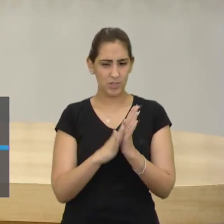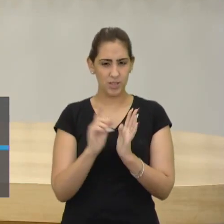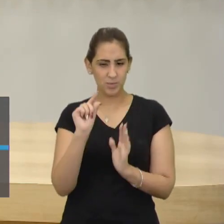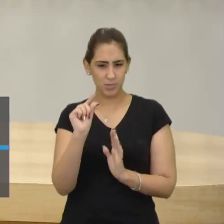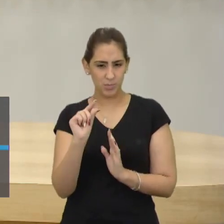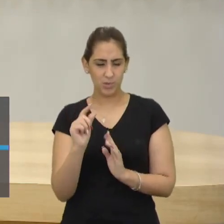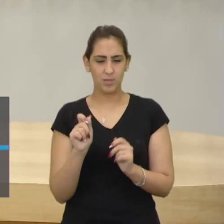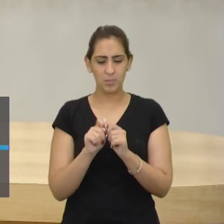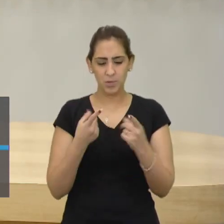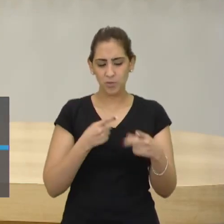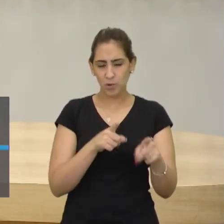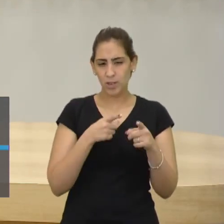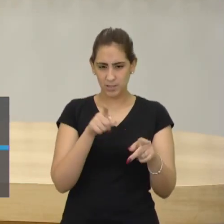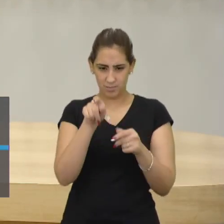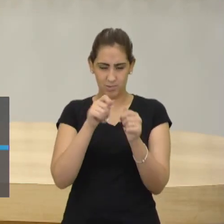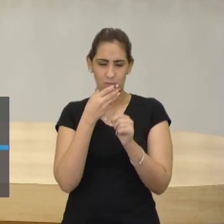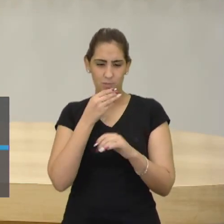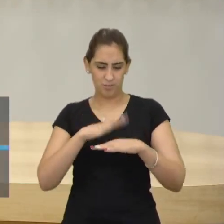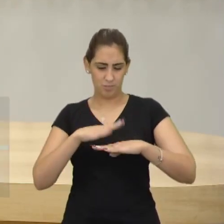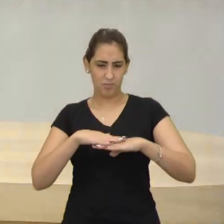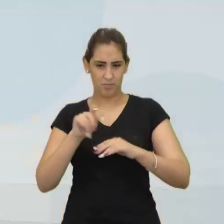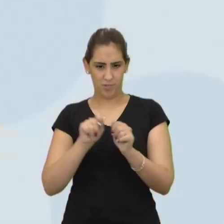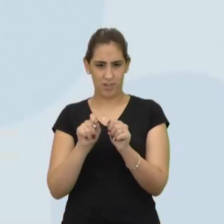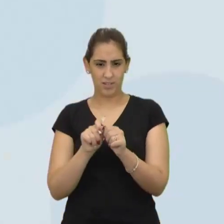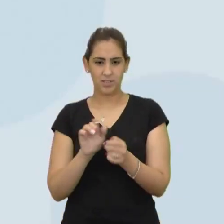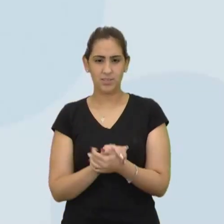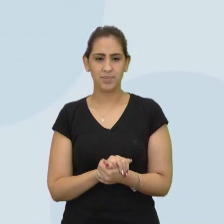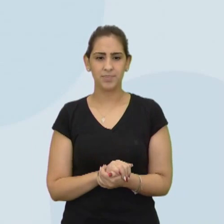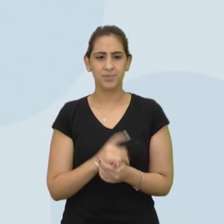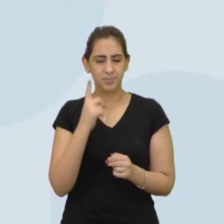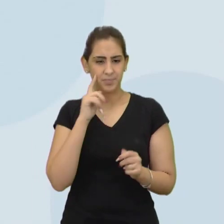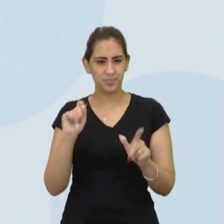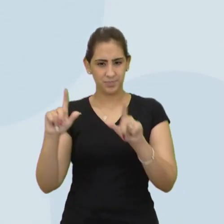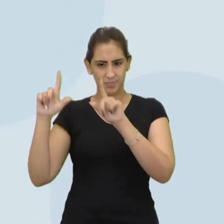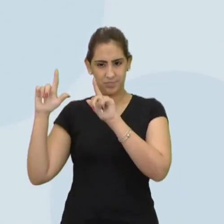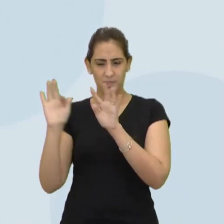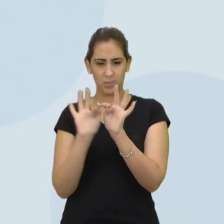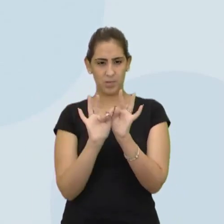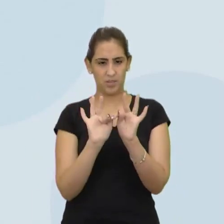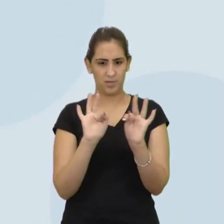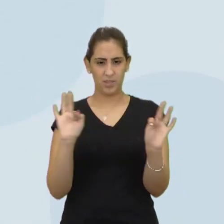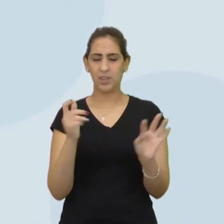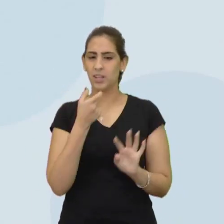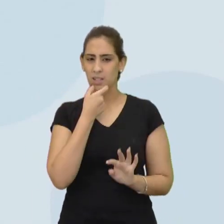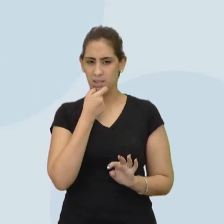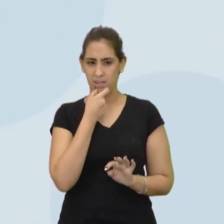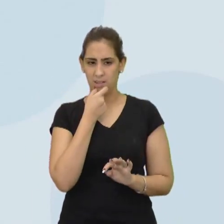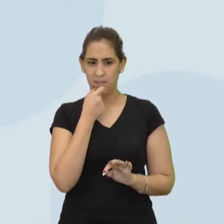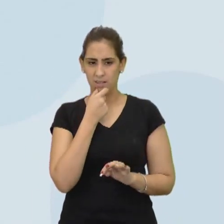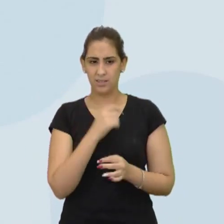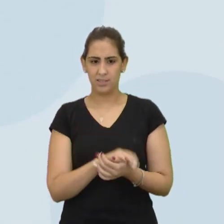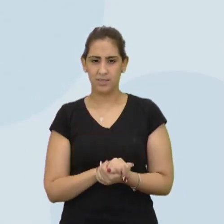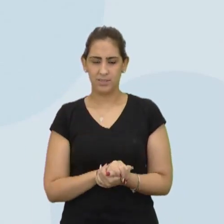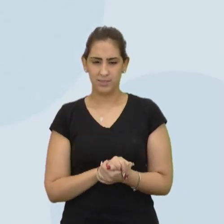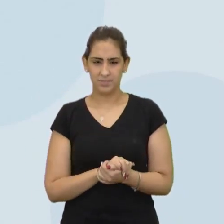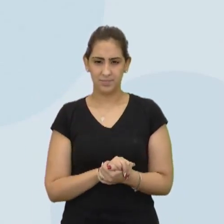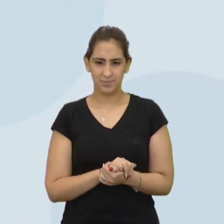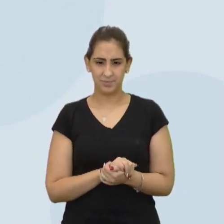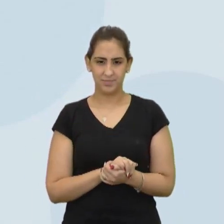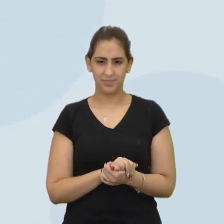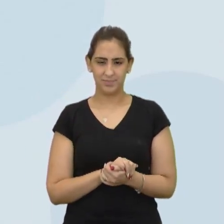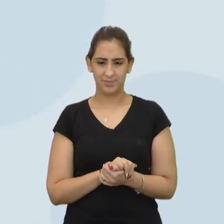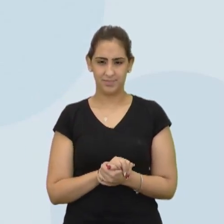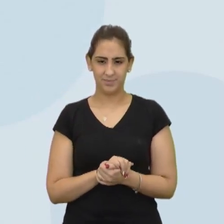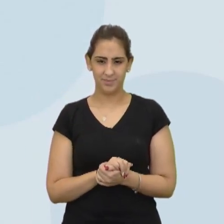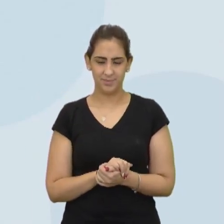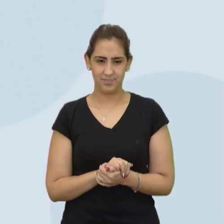provocação que ele faz, vou pôr aí na tela uma frase. É uma frase que está em inglês, mas eu vou traduzir aqui para vocês. Tá? Essa